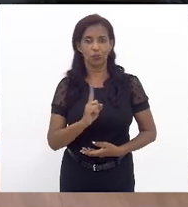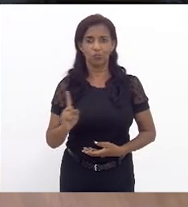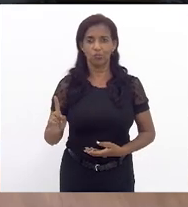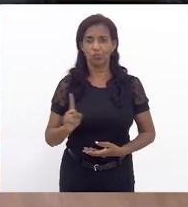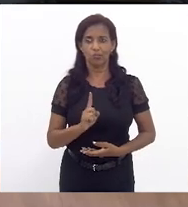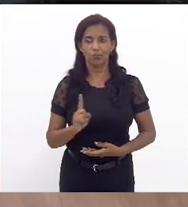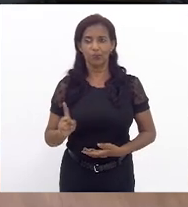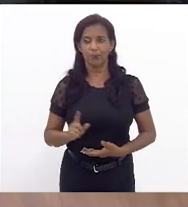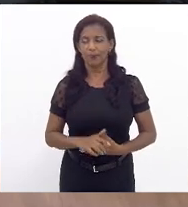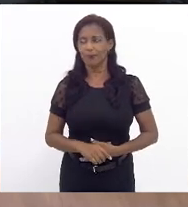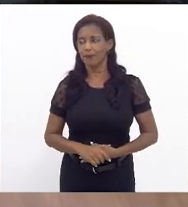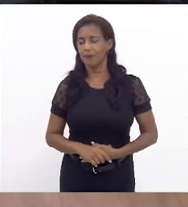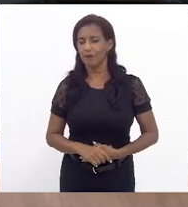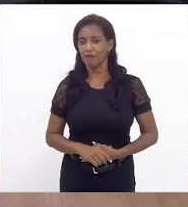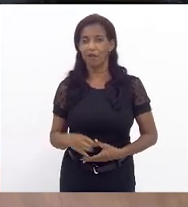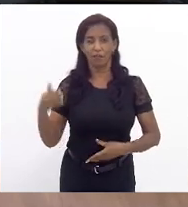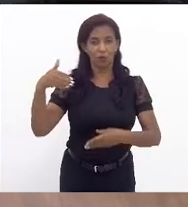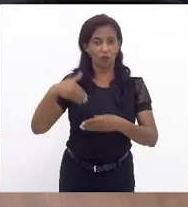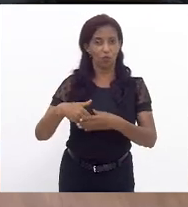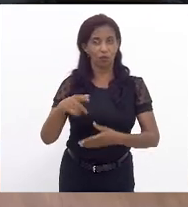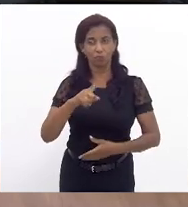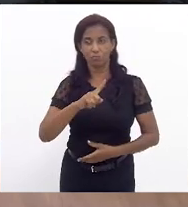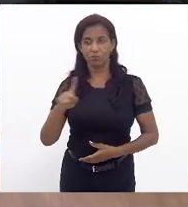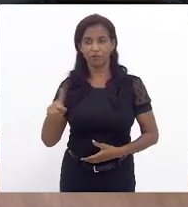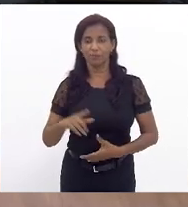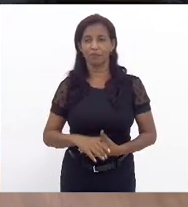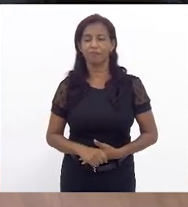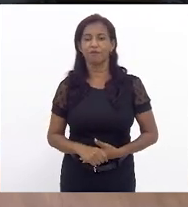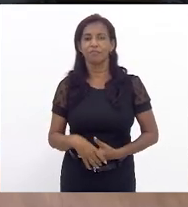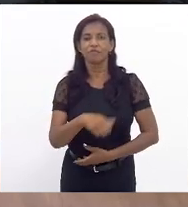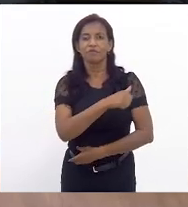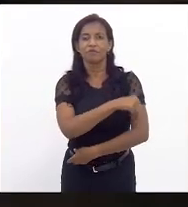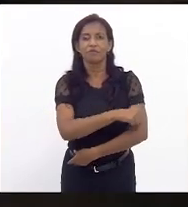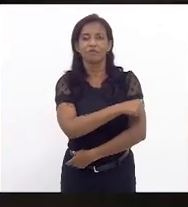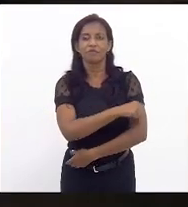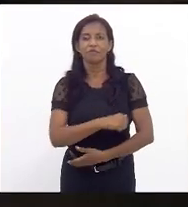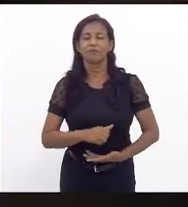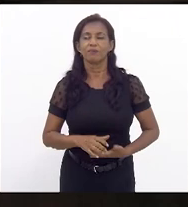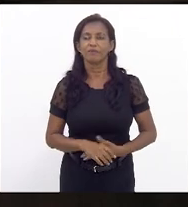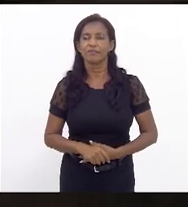não. Eliomar Coelho, não. Voto não. Deputada enfermeira Rejane.